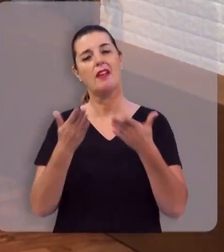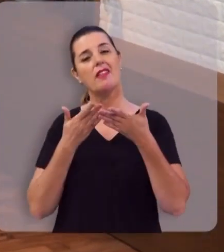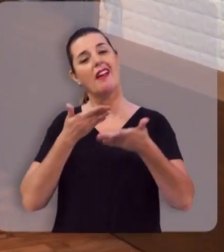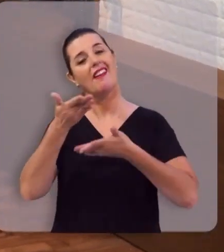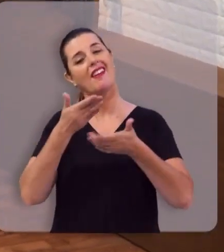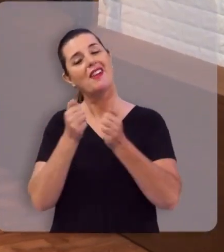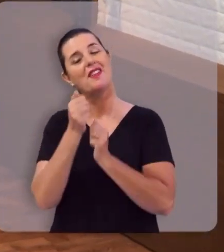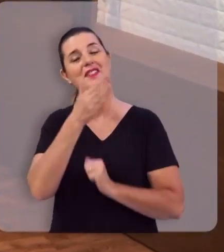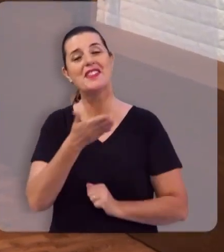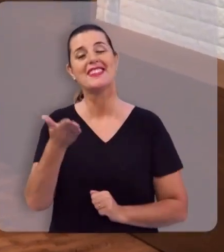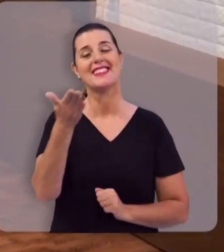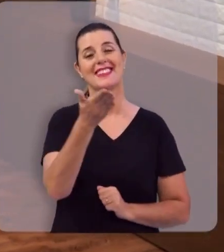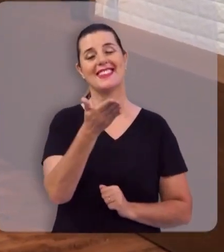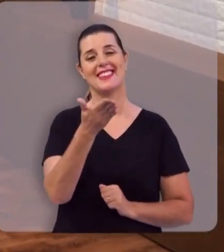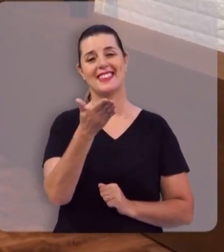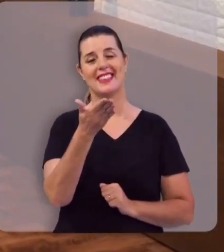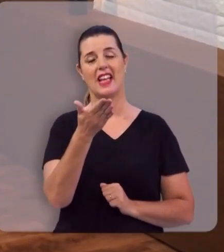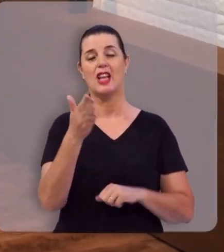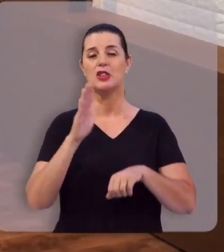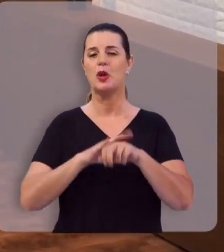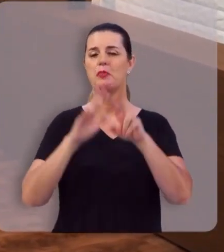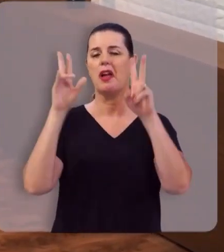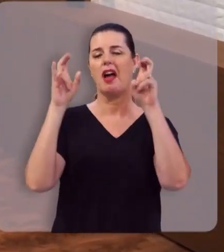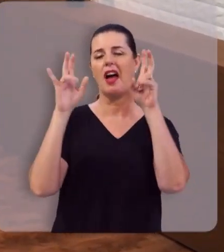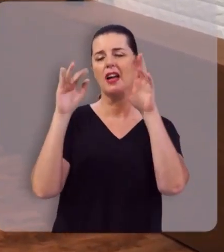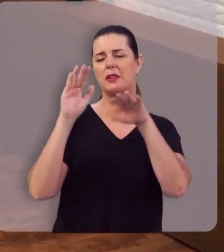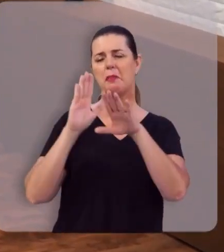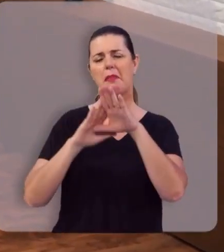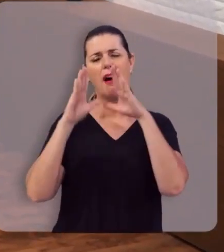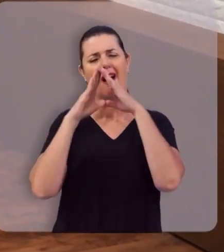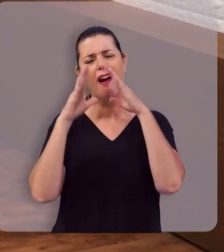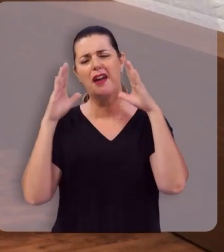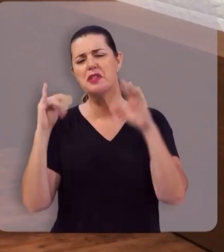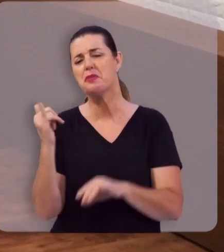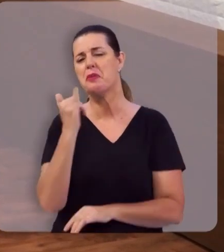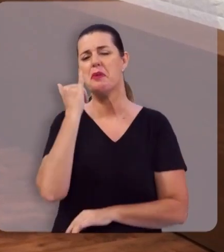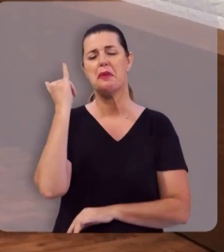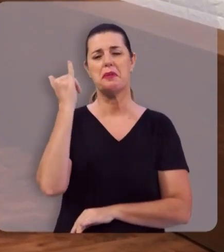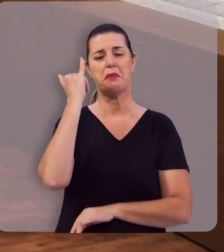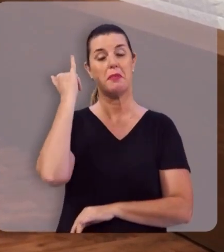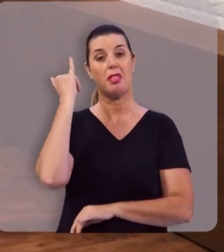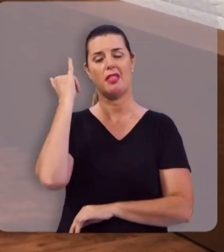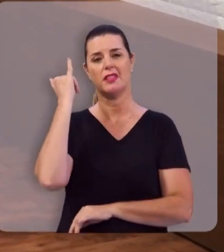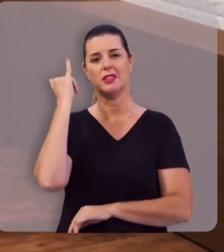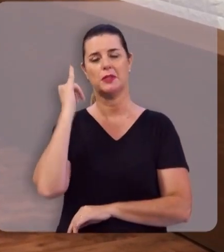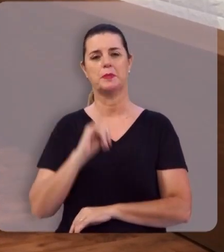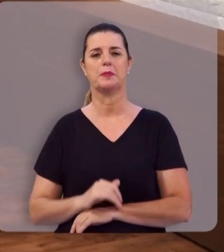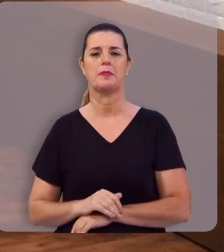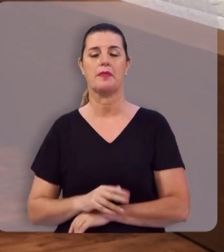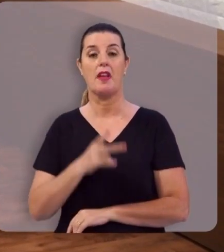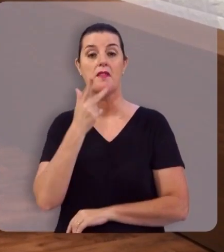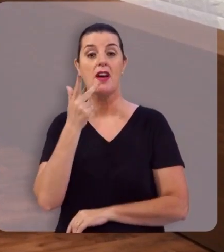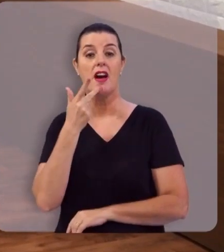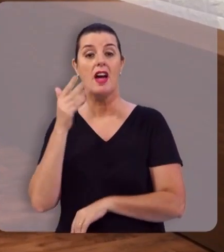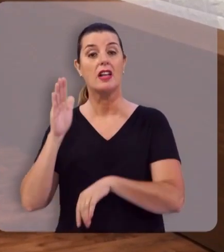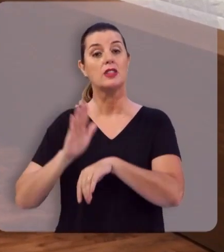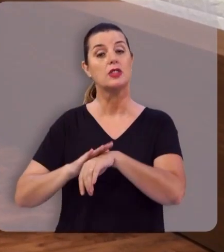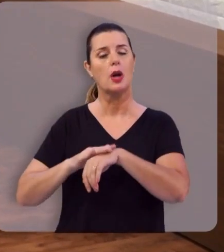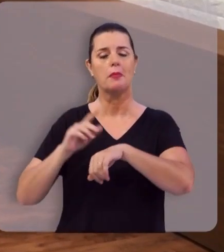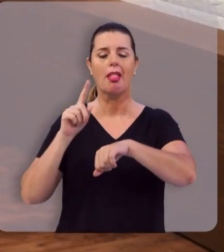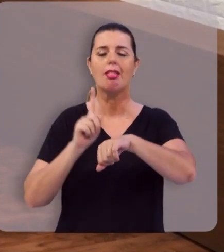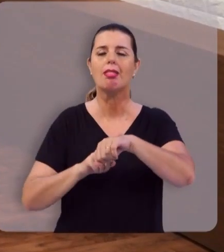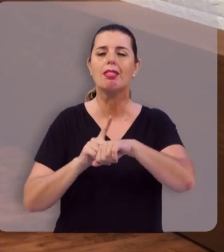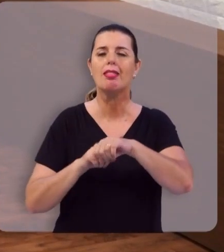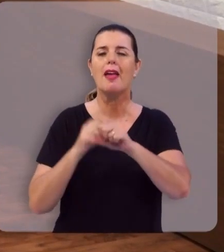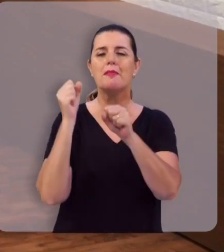Eu quero compartilhar com você sobre um assunto da mais alta importância. Quero falar sobre